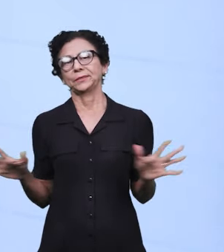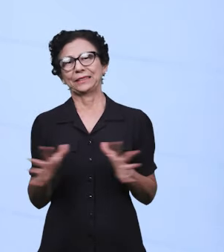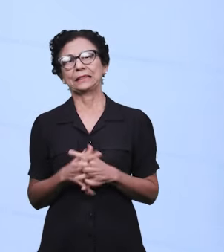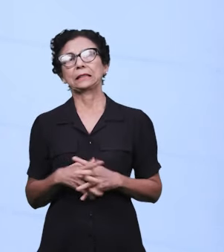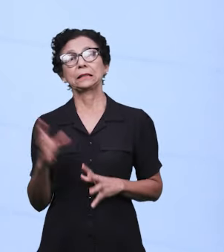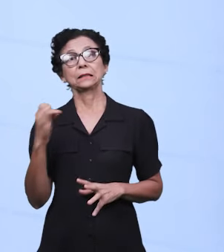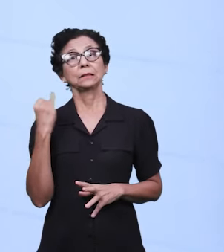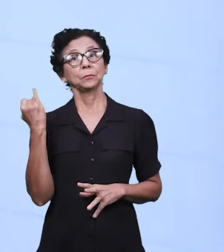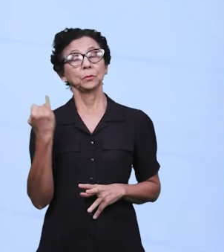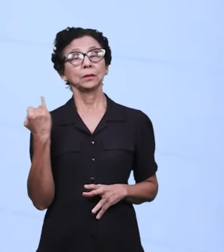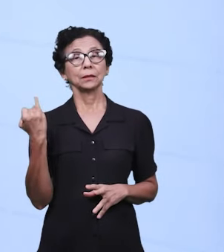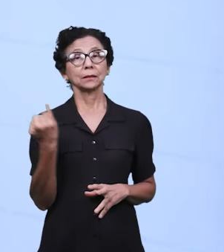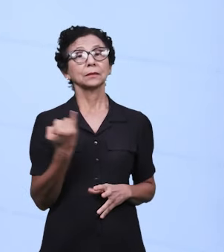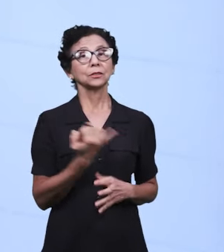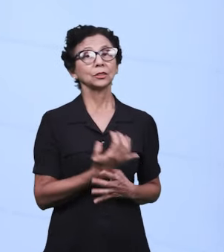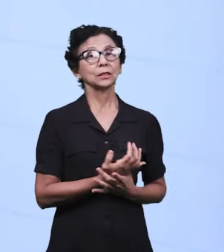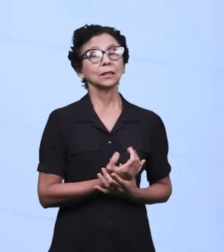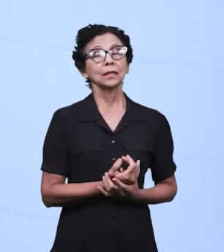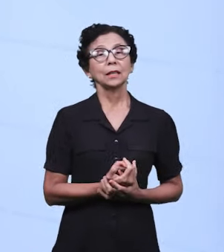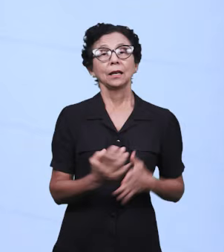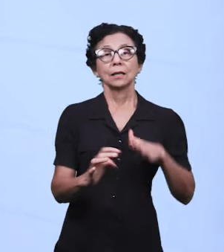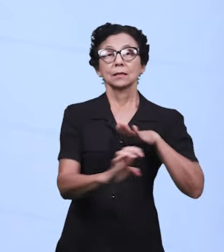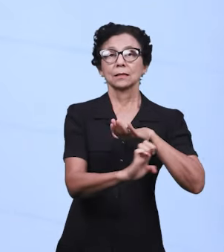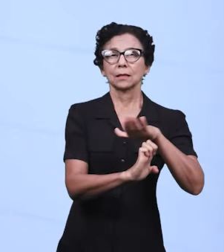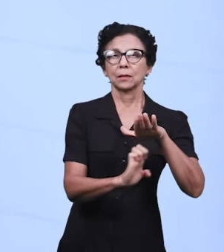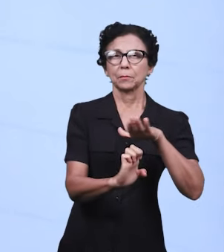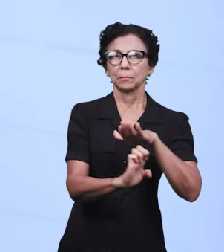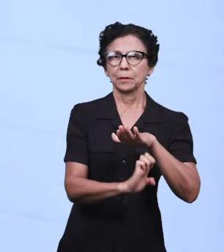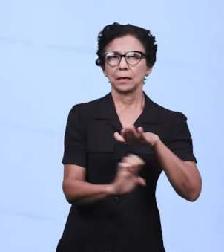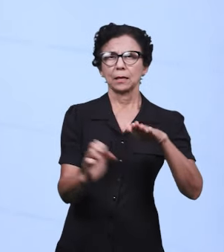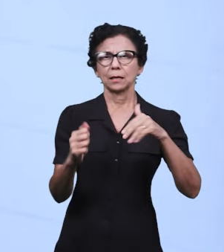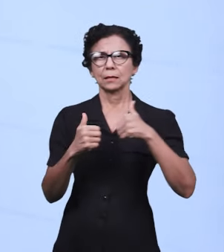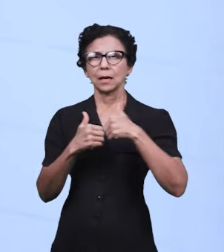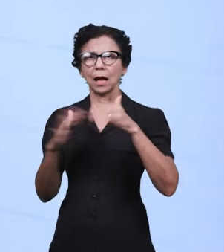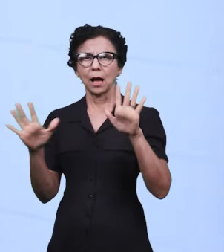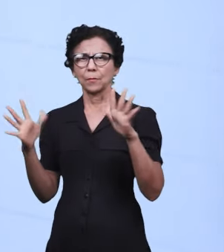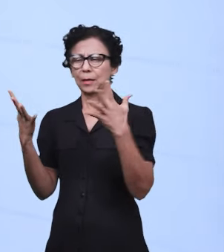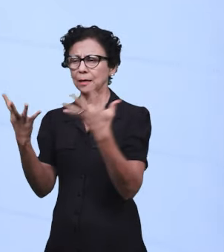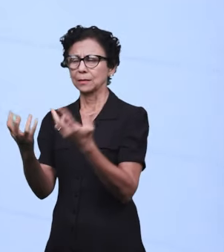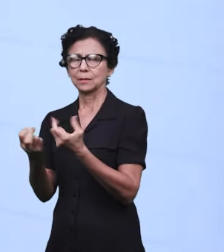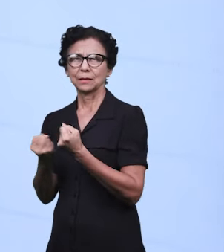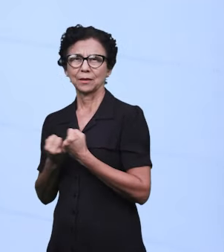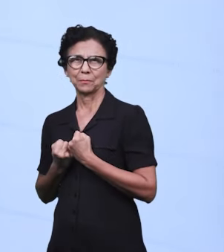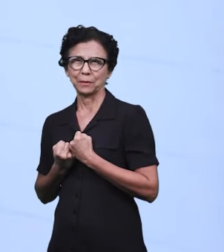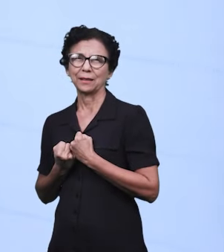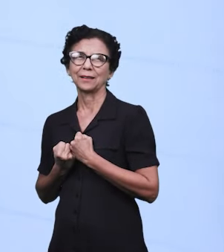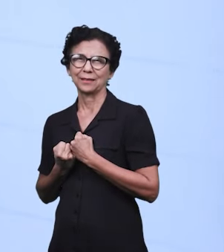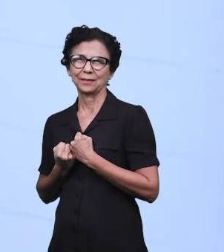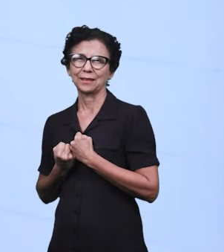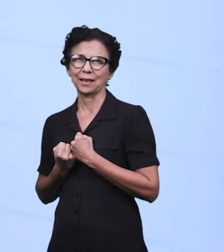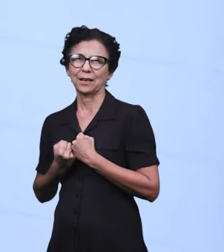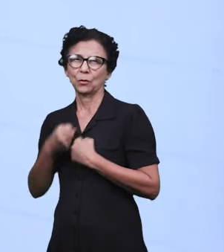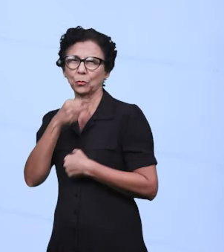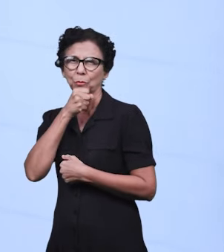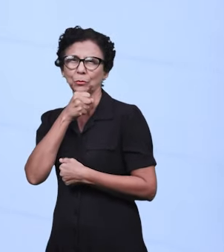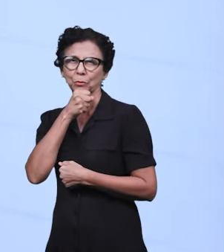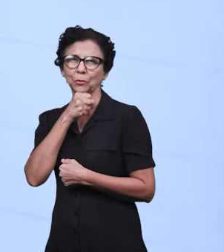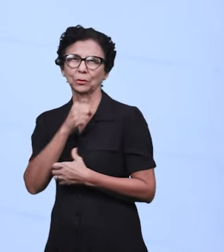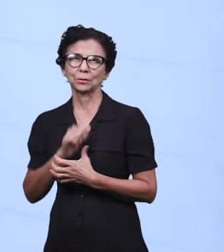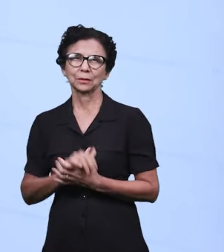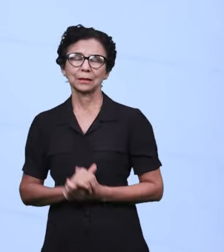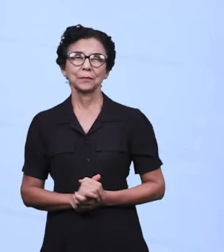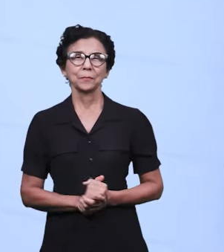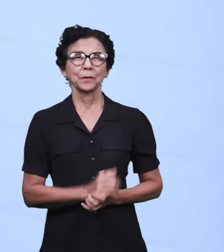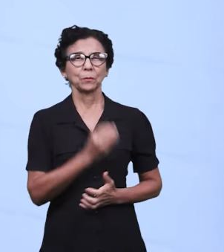É muito importante que a empresa ela abra as portas, né, para a pessoa idosa.